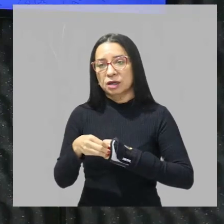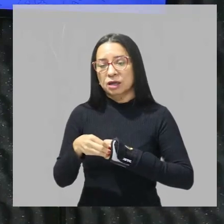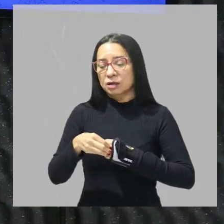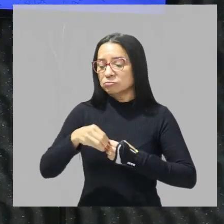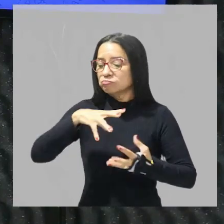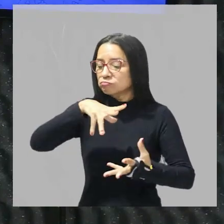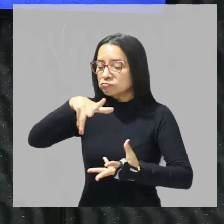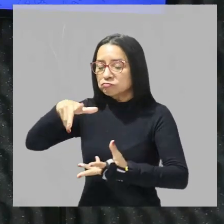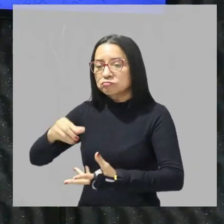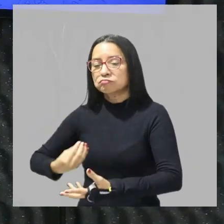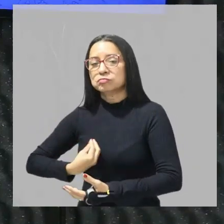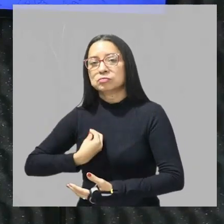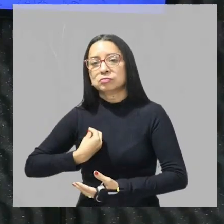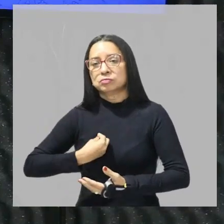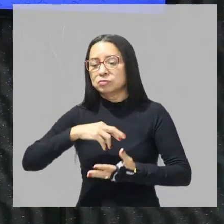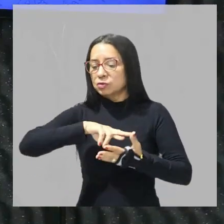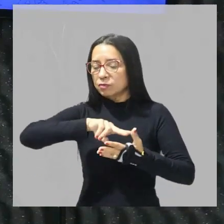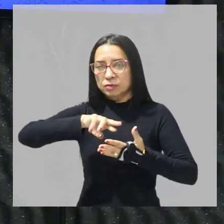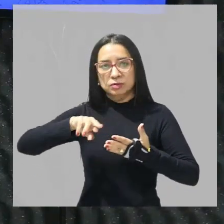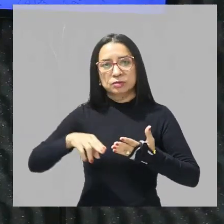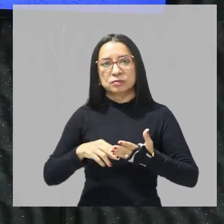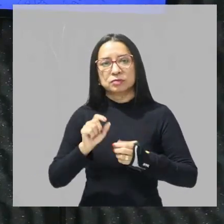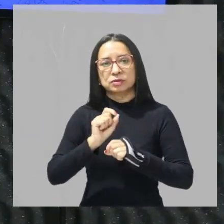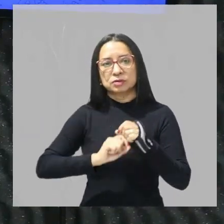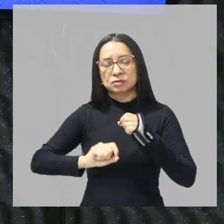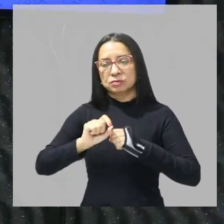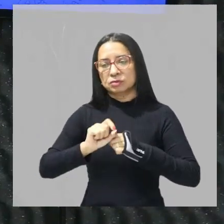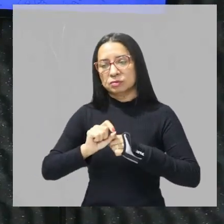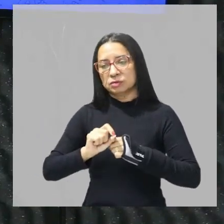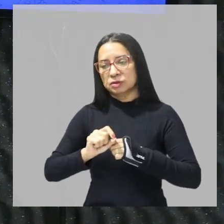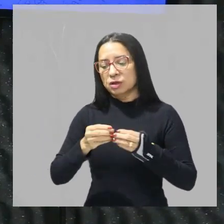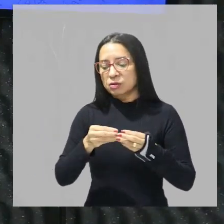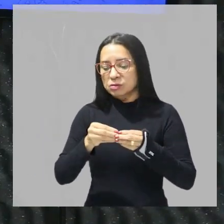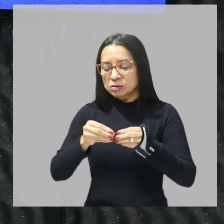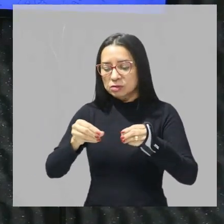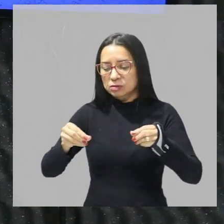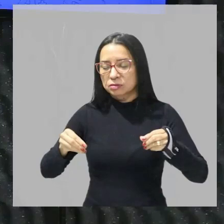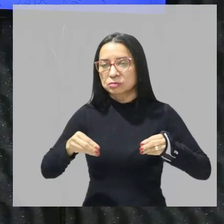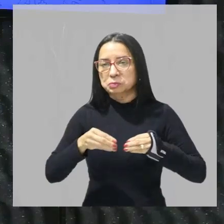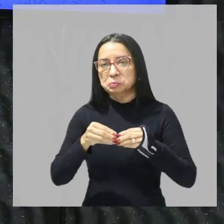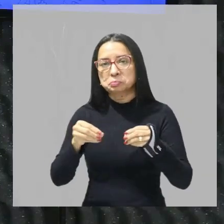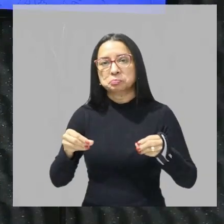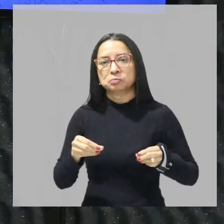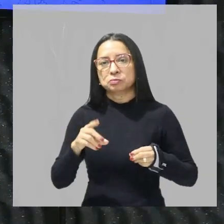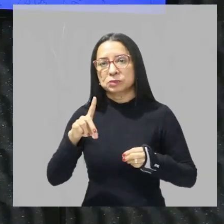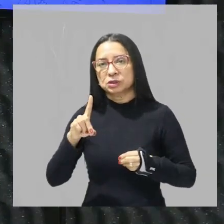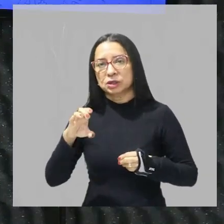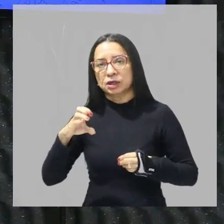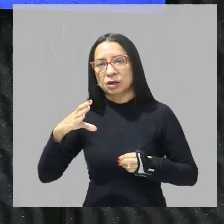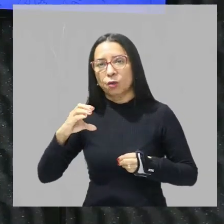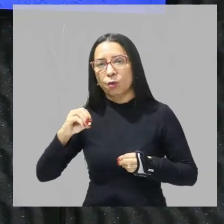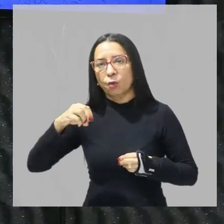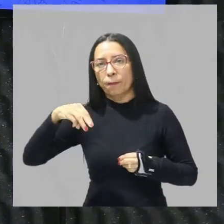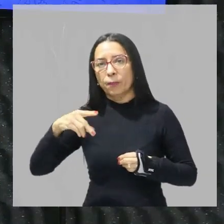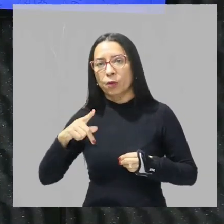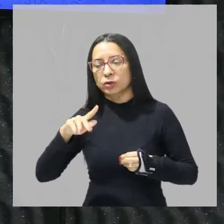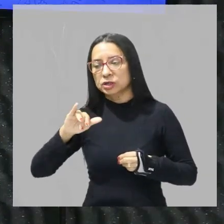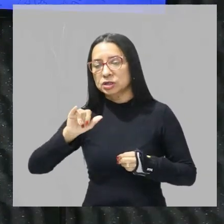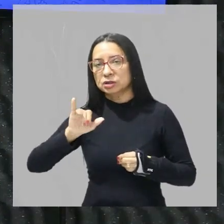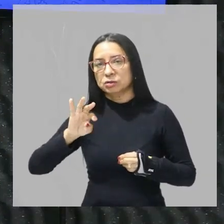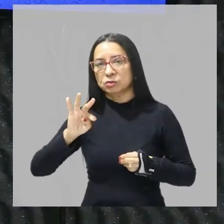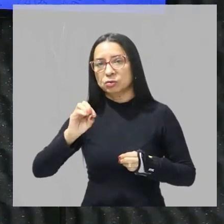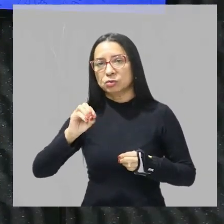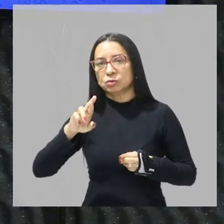dos nutrientes. Eu acabei de mencionar para vocês, são os decompositores, tá? Ó, o que os